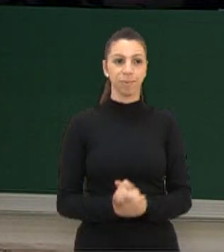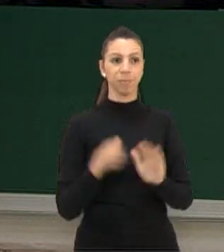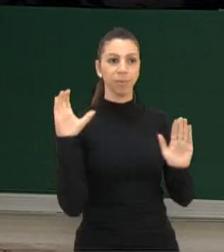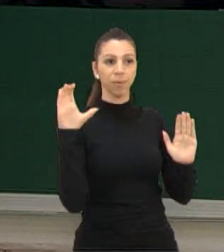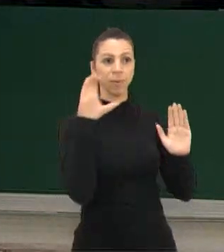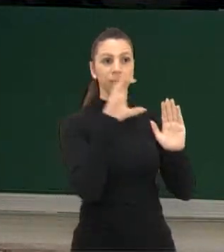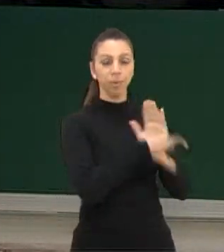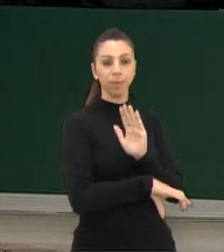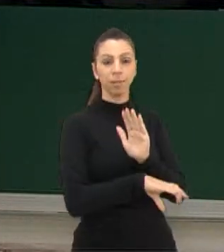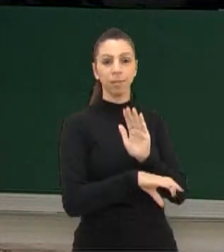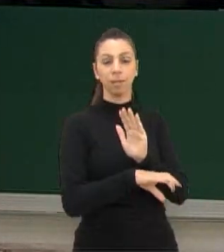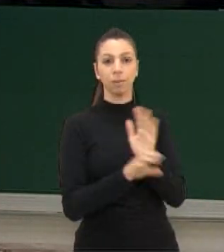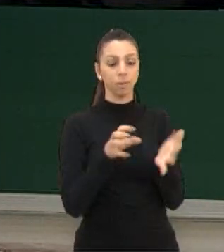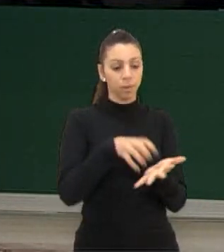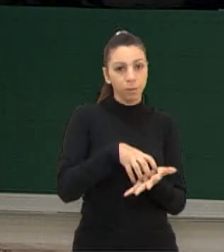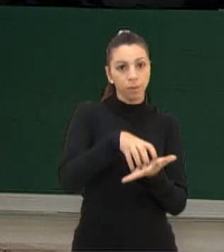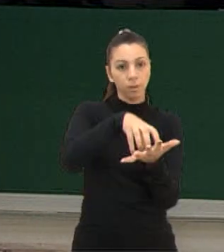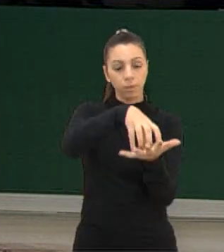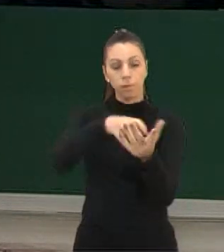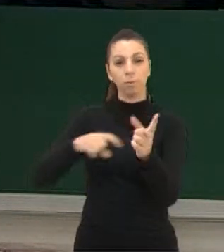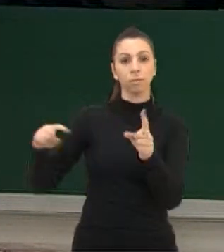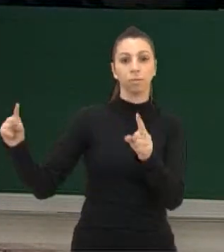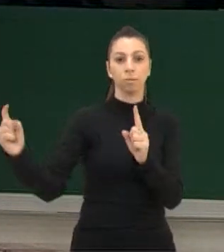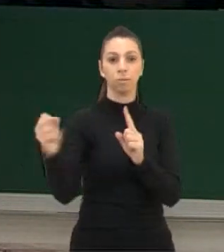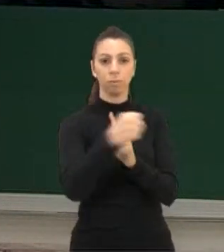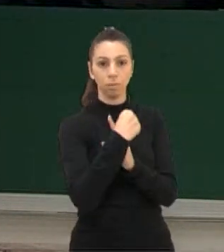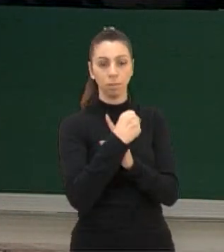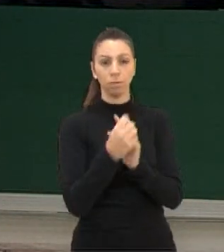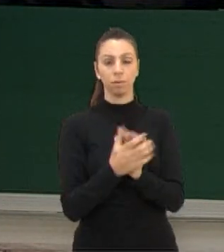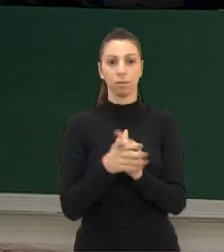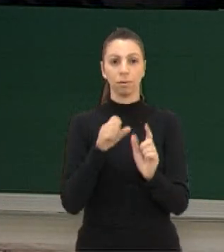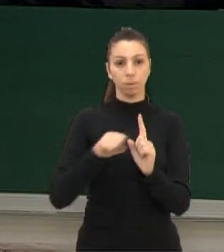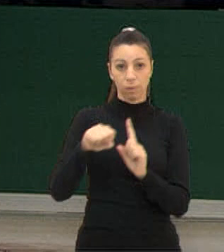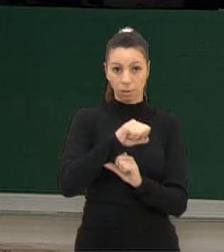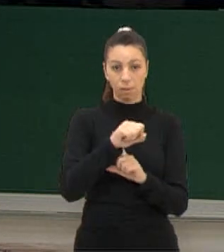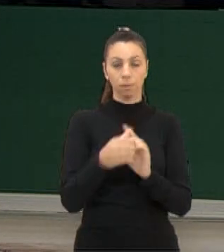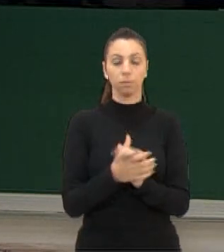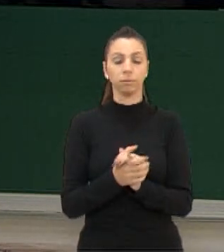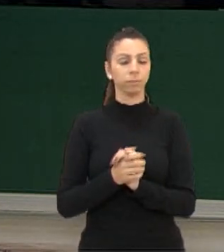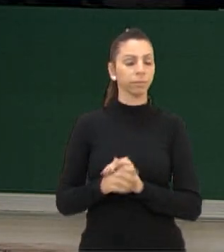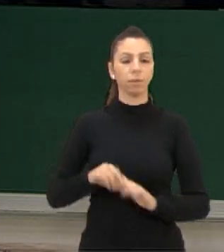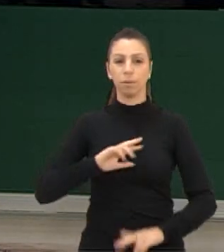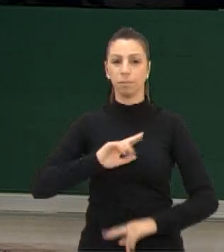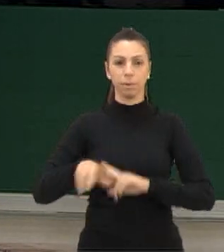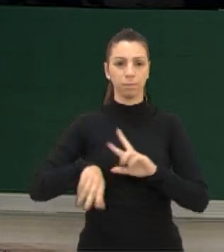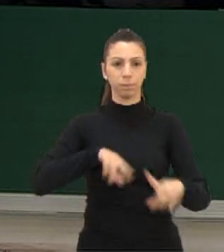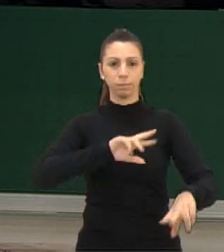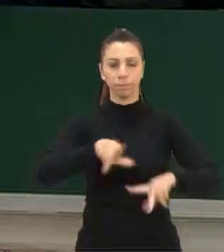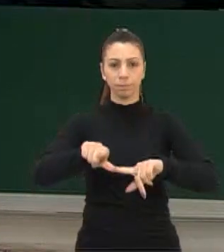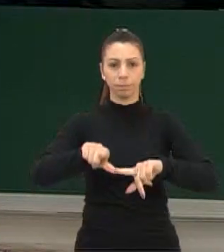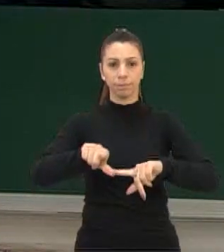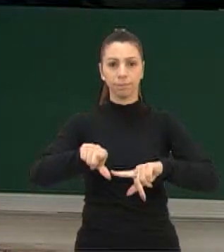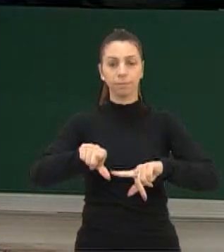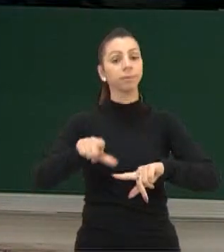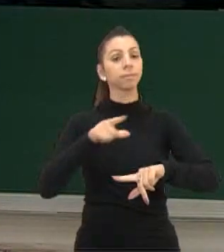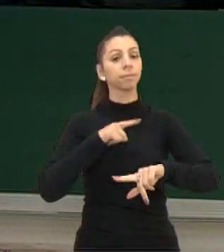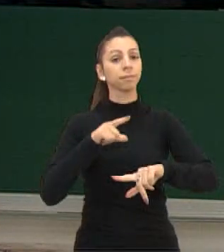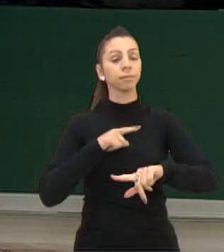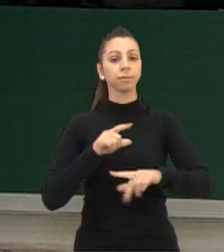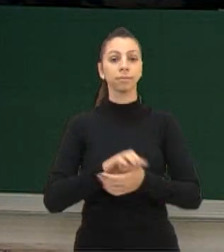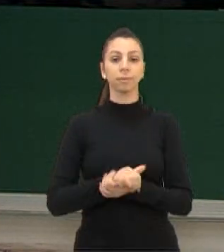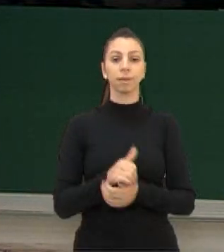Definição de instituição social. Vamos agora para as instituições sociais. A gente viu várias aí durante esse